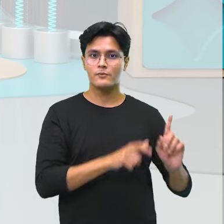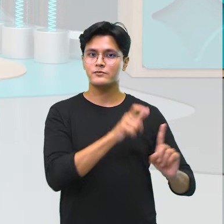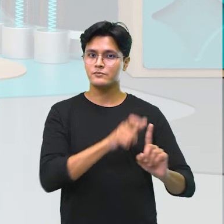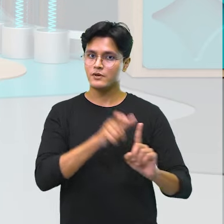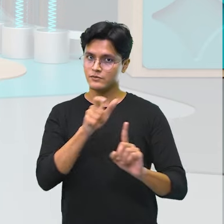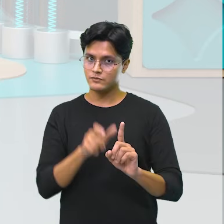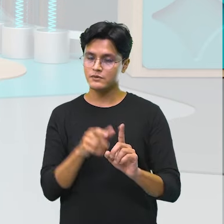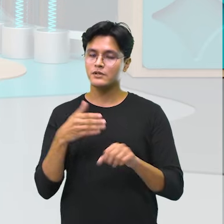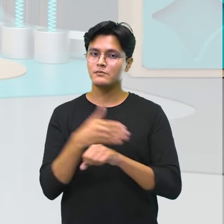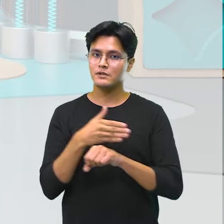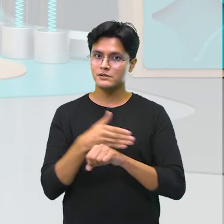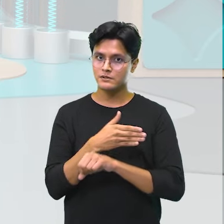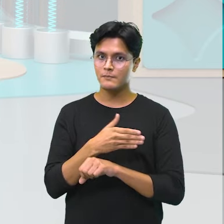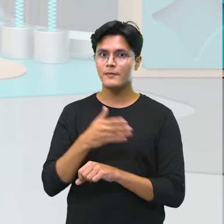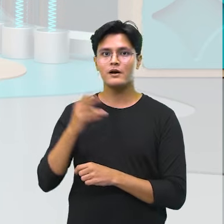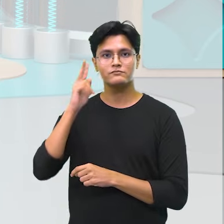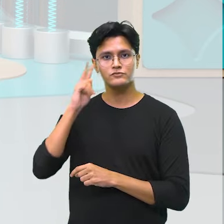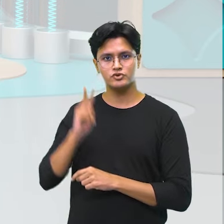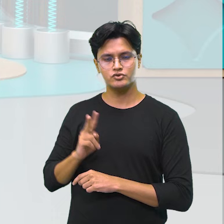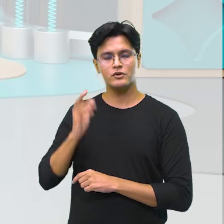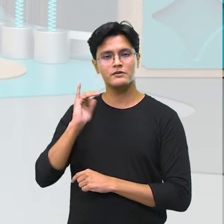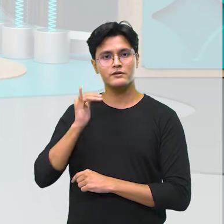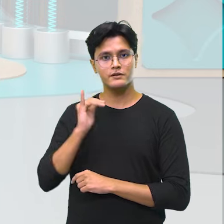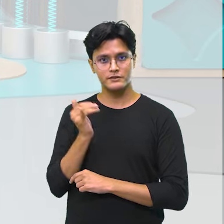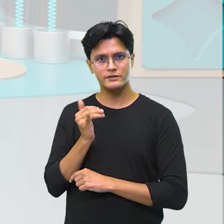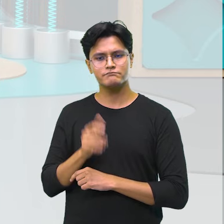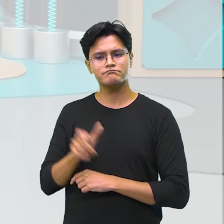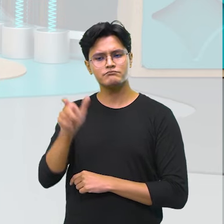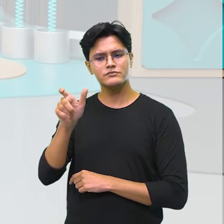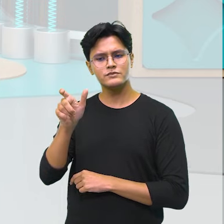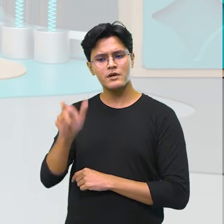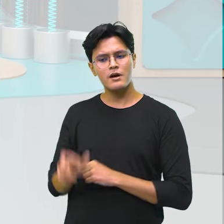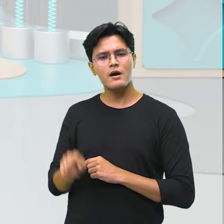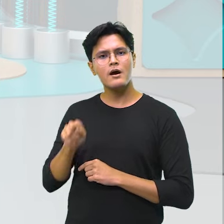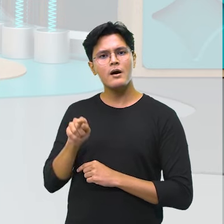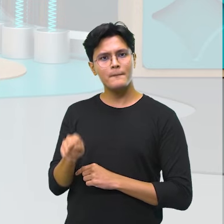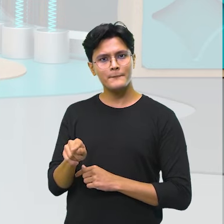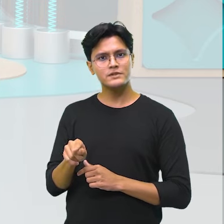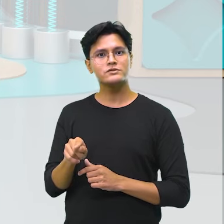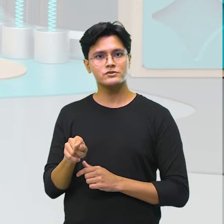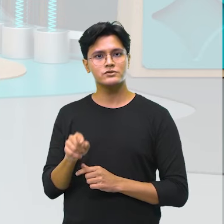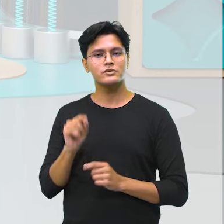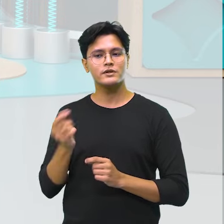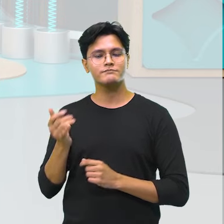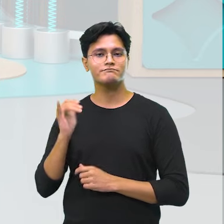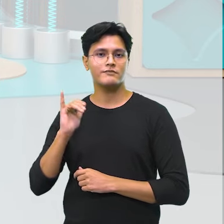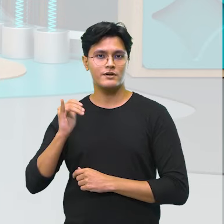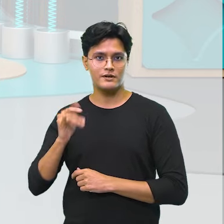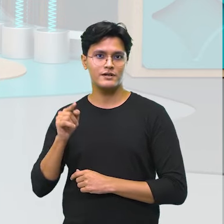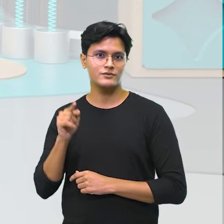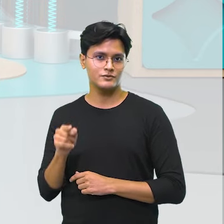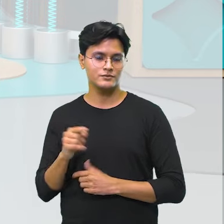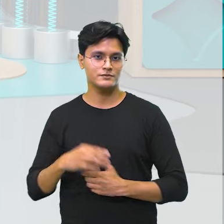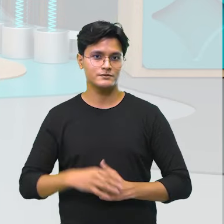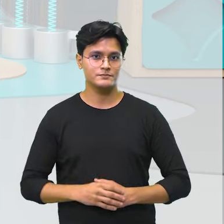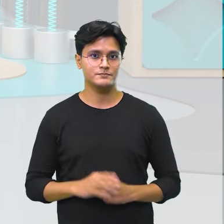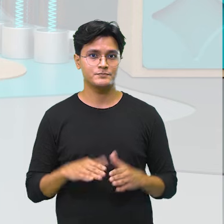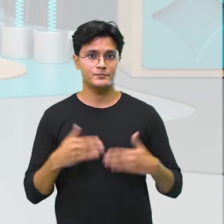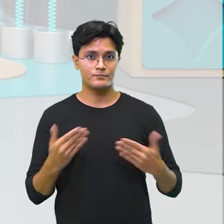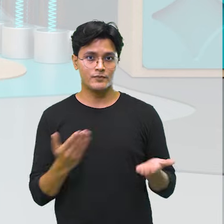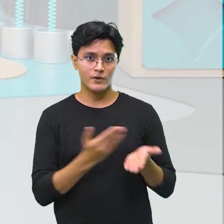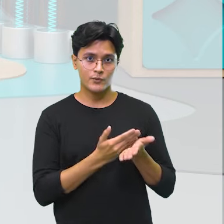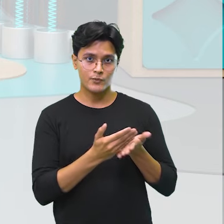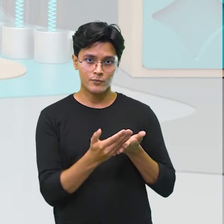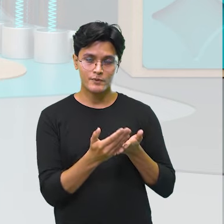naquela narrativa. E quem vai conduzir isso, né, é o nosso narrador, ok? Então, para nós começarmos a